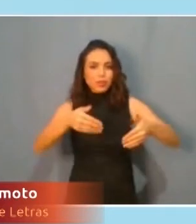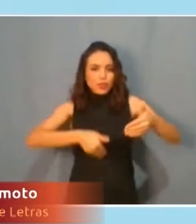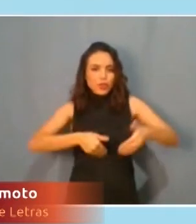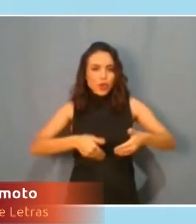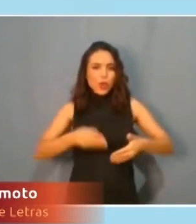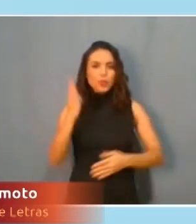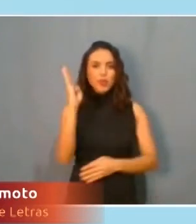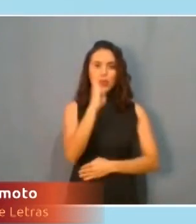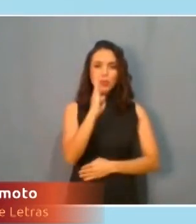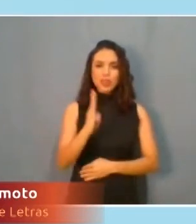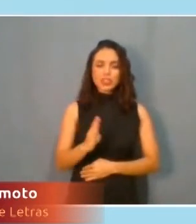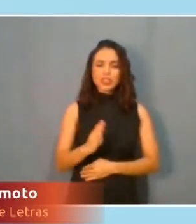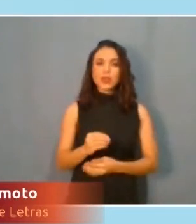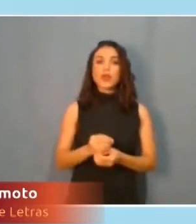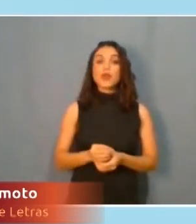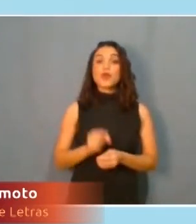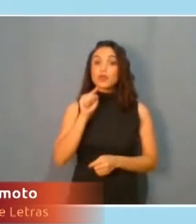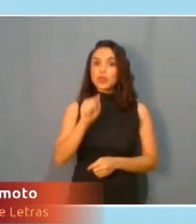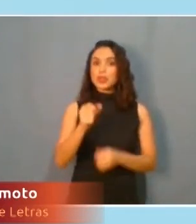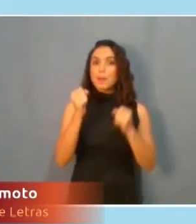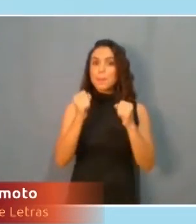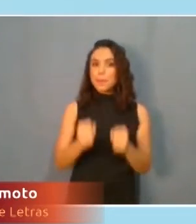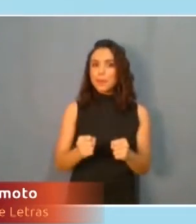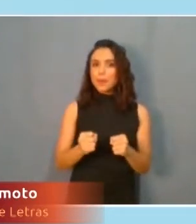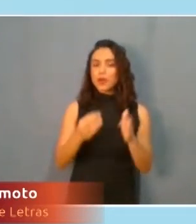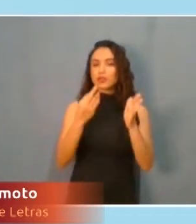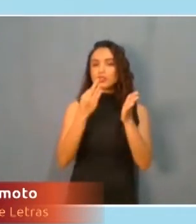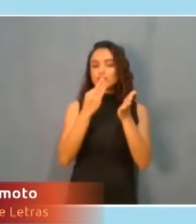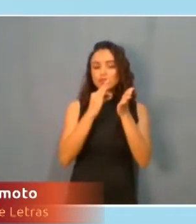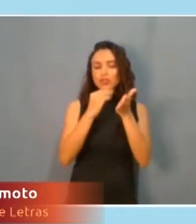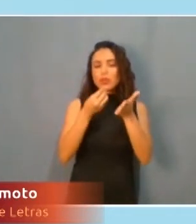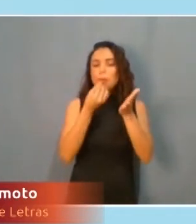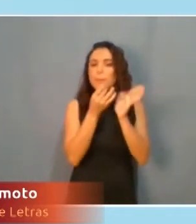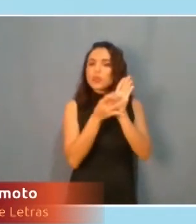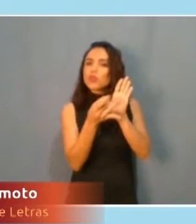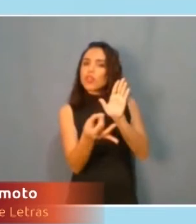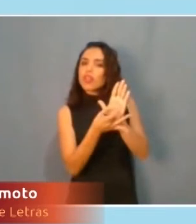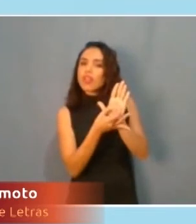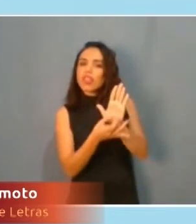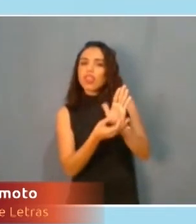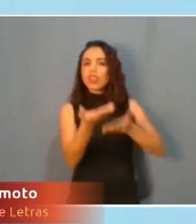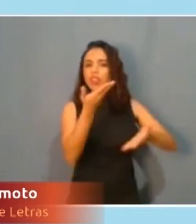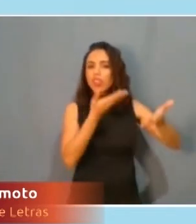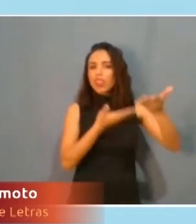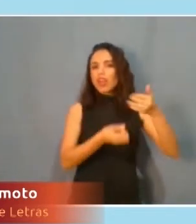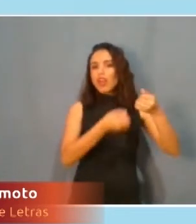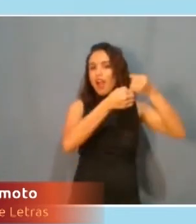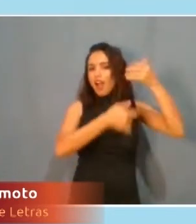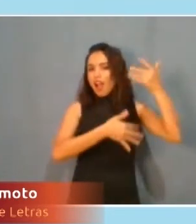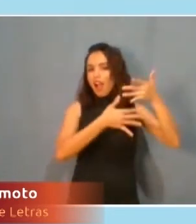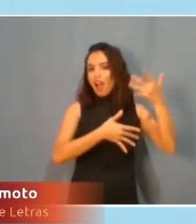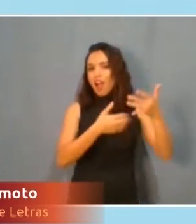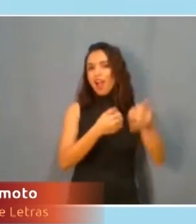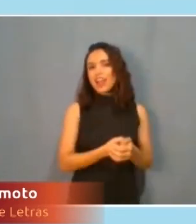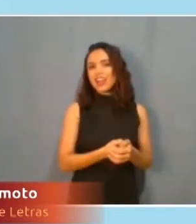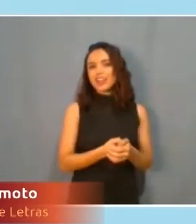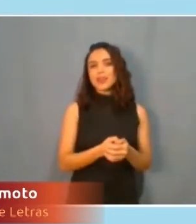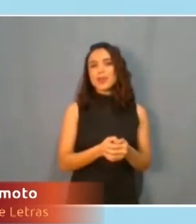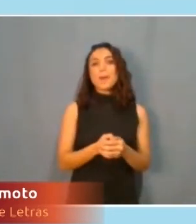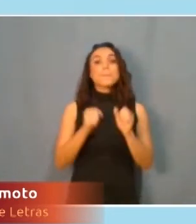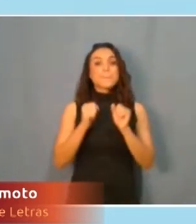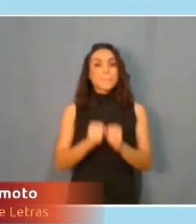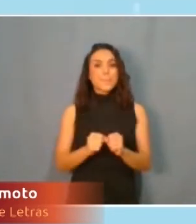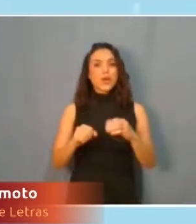tema para o Conexões, as suas críticas e também os seus elogios. Claro, a gente gosta de receber elogio também, né? Você faz isso pelos nossos